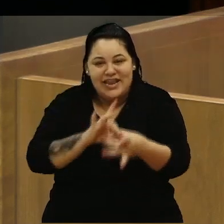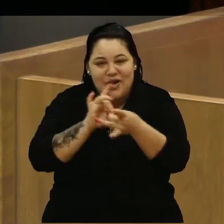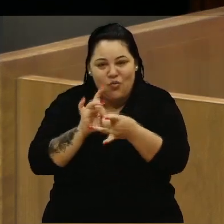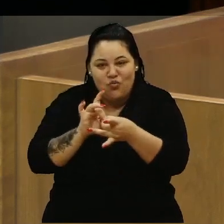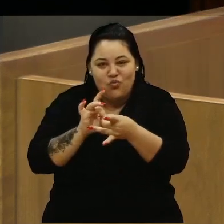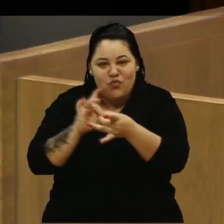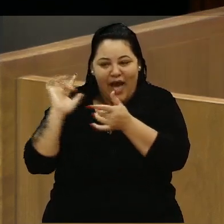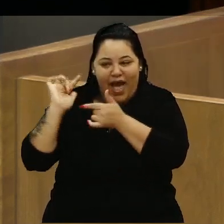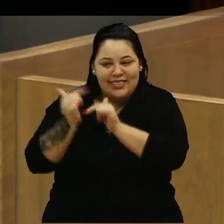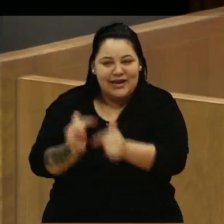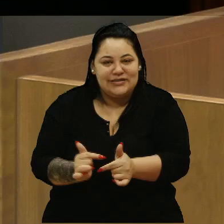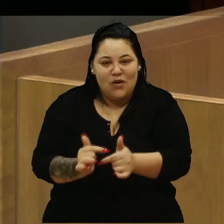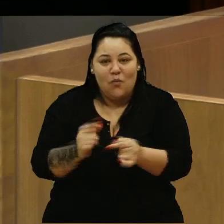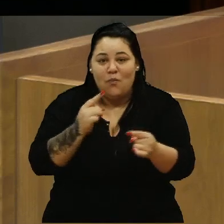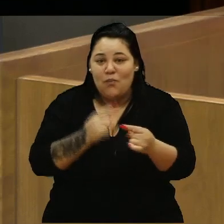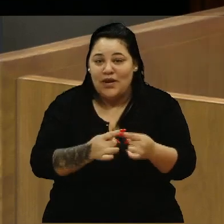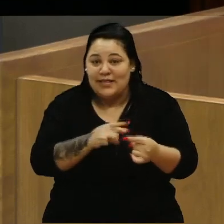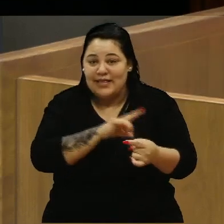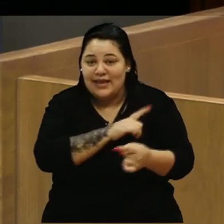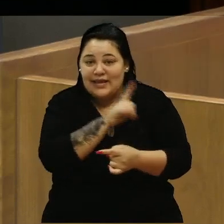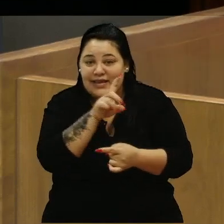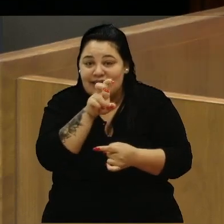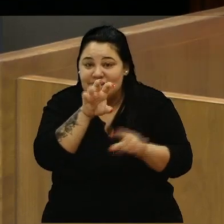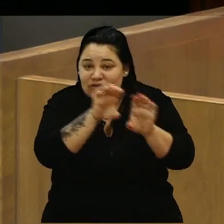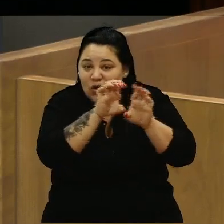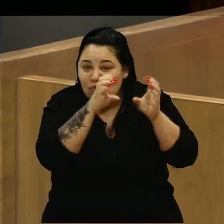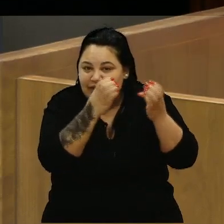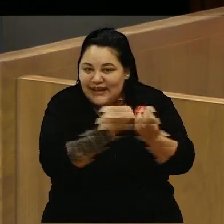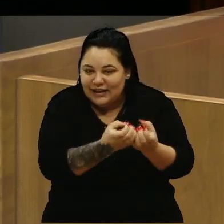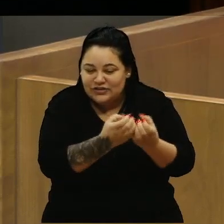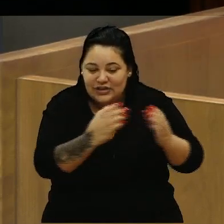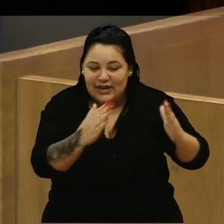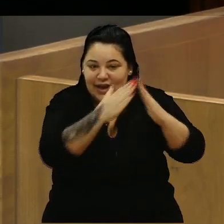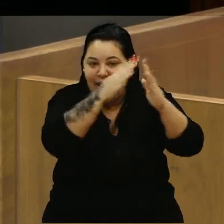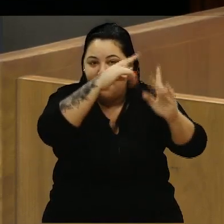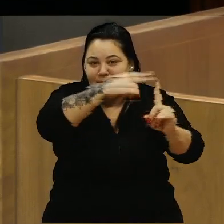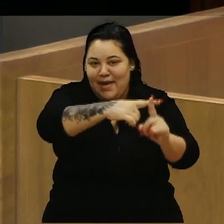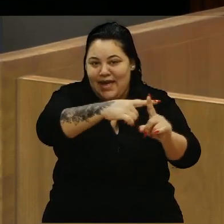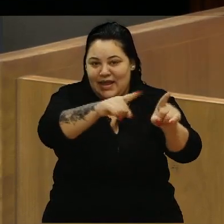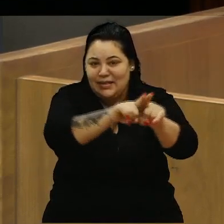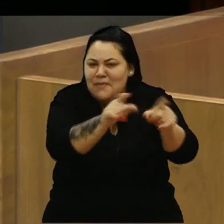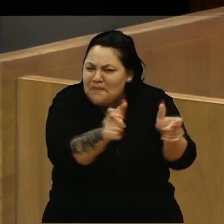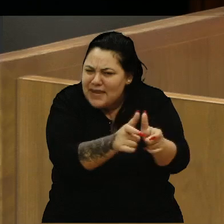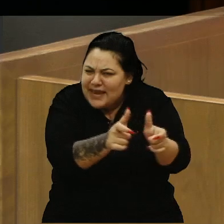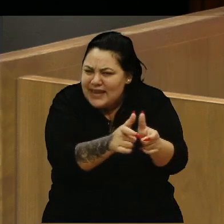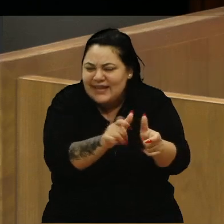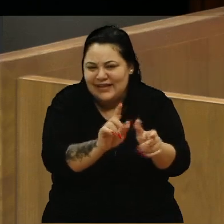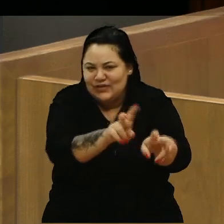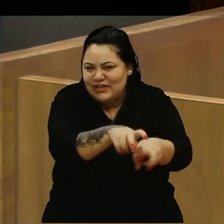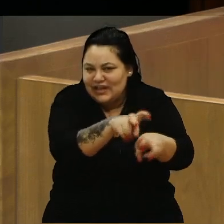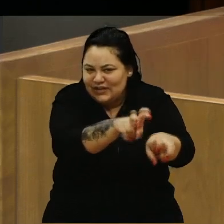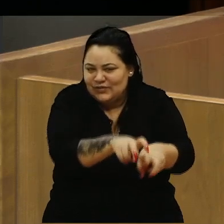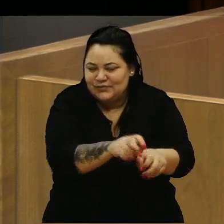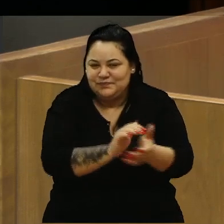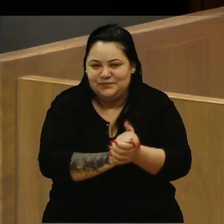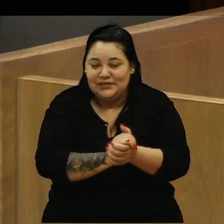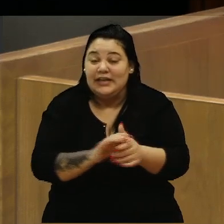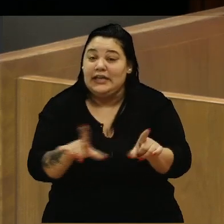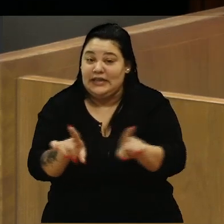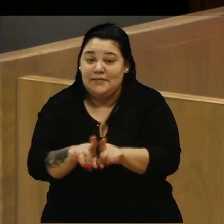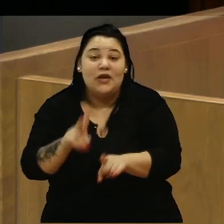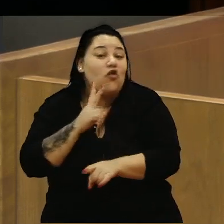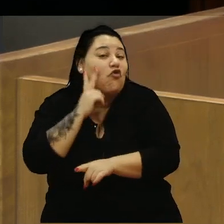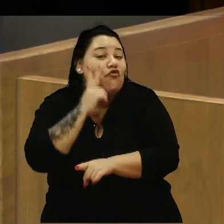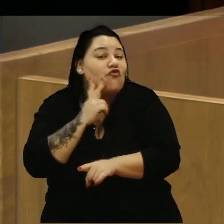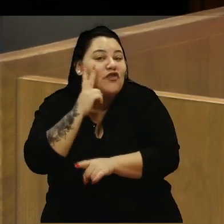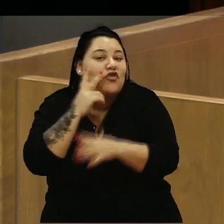temos 15 comunidades, 15 capelas no nosso interior. E o vinho celebra